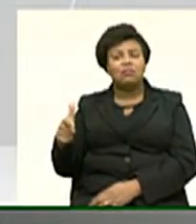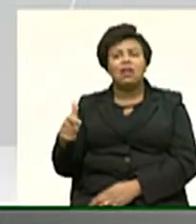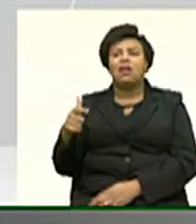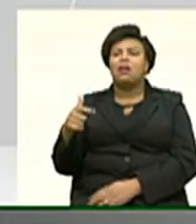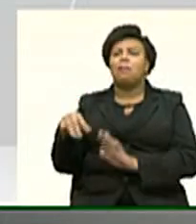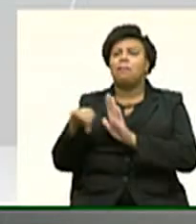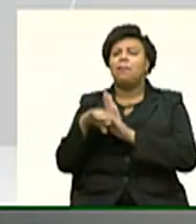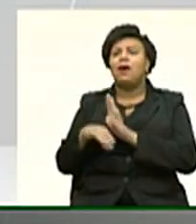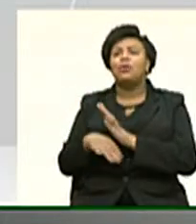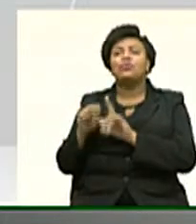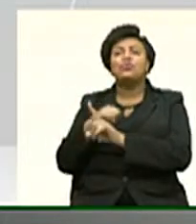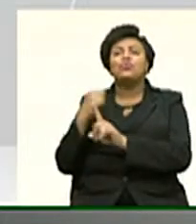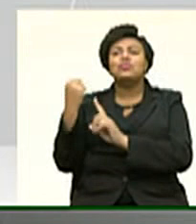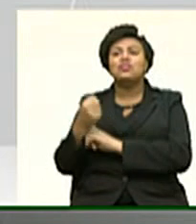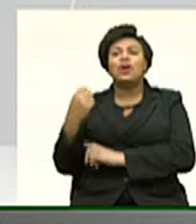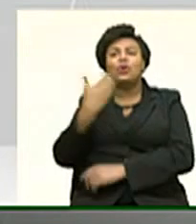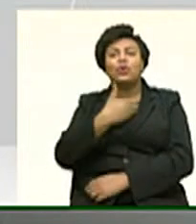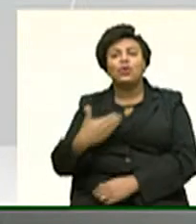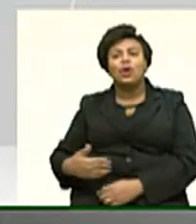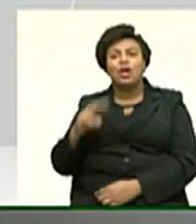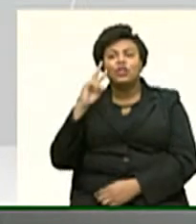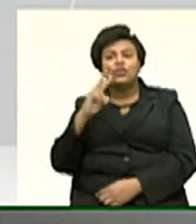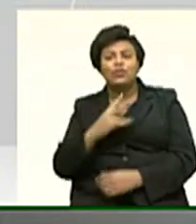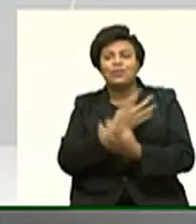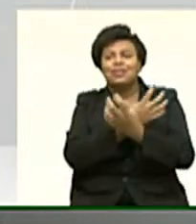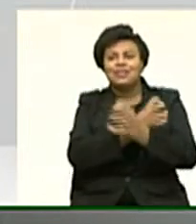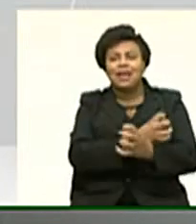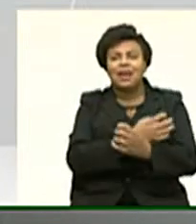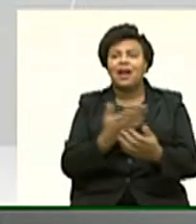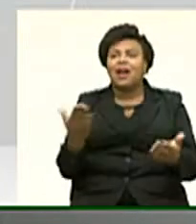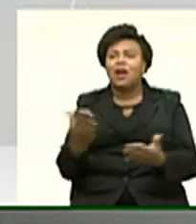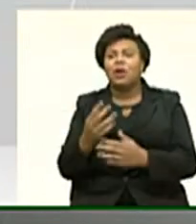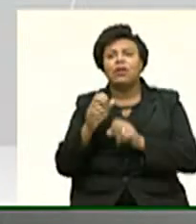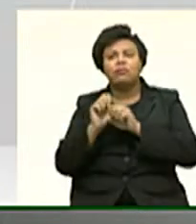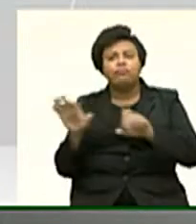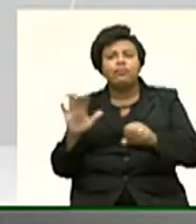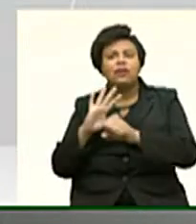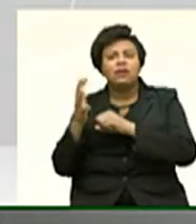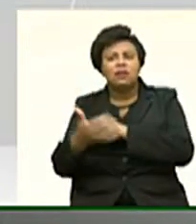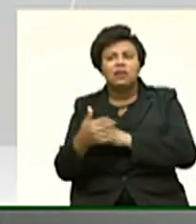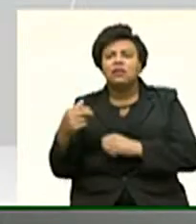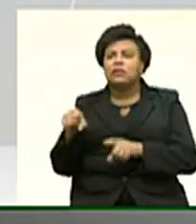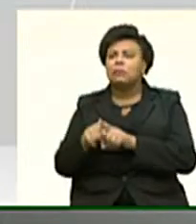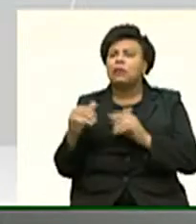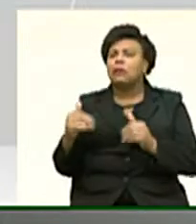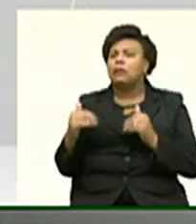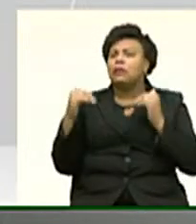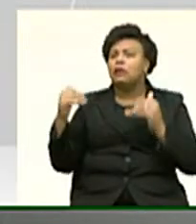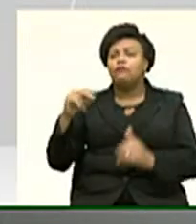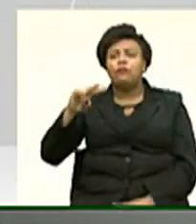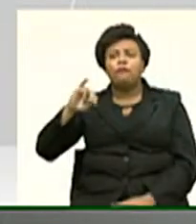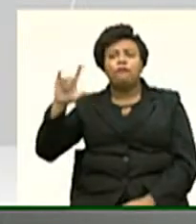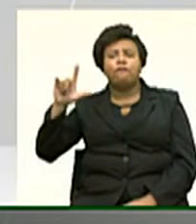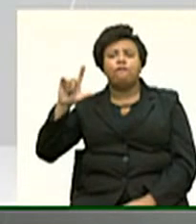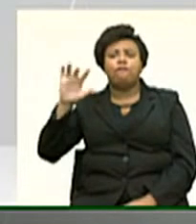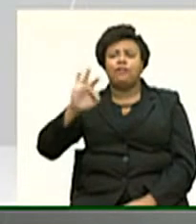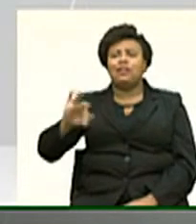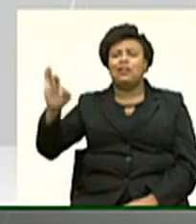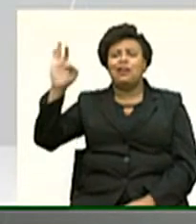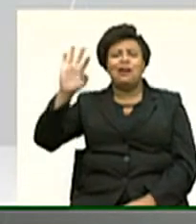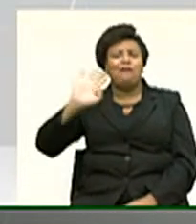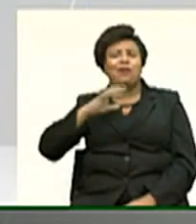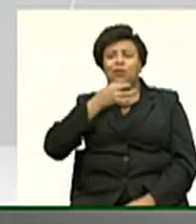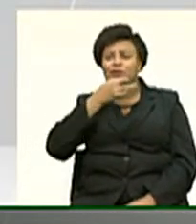nós não temos a pauta social desse governo, nós vimos da seca, estamos vendo na pandemia, e a nível federal nem se fala, porque é uma destruição